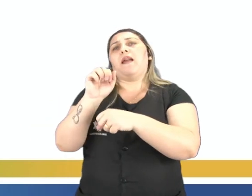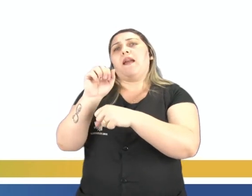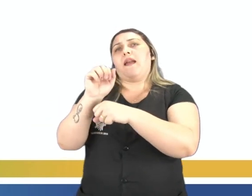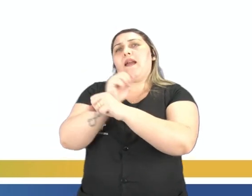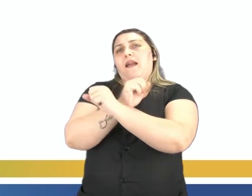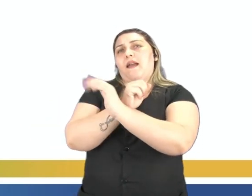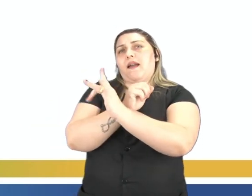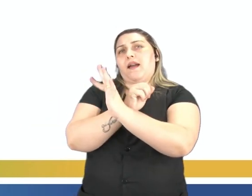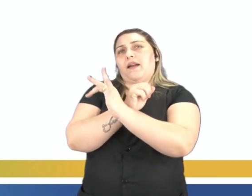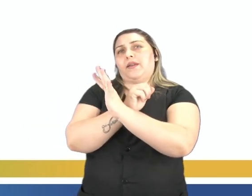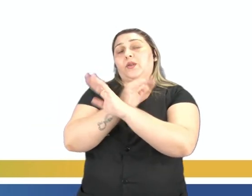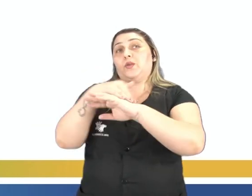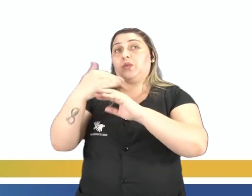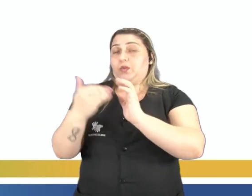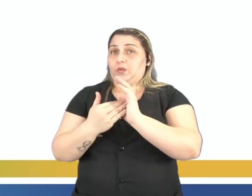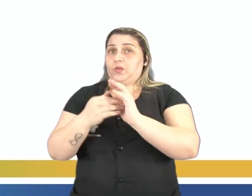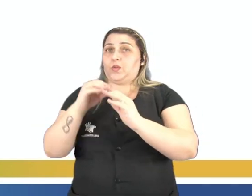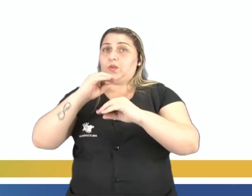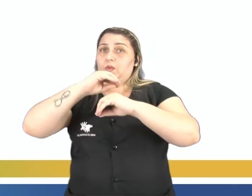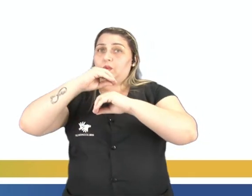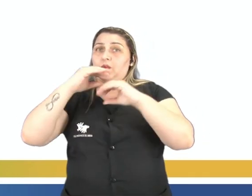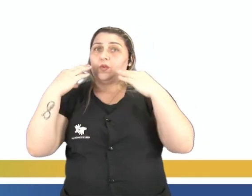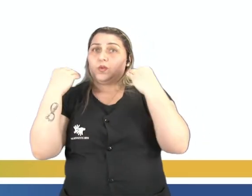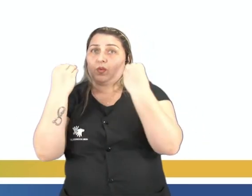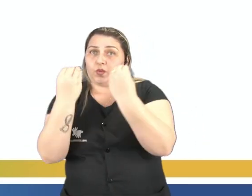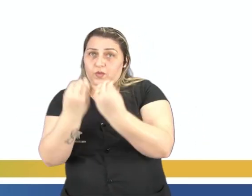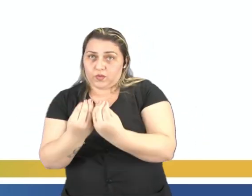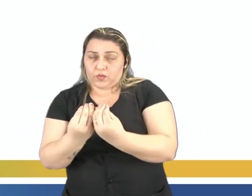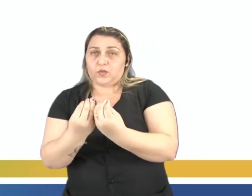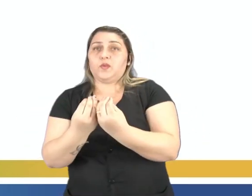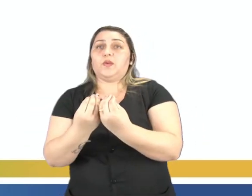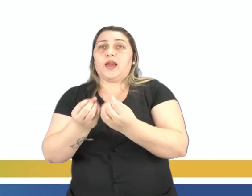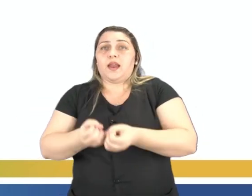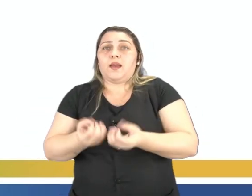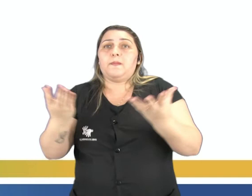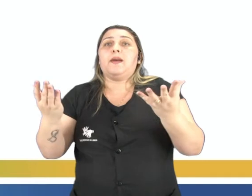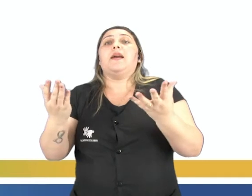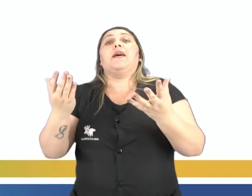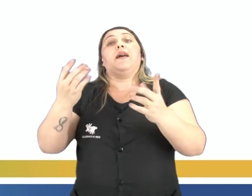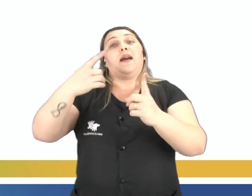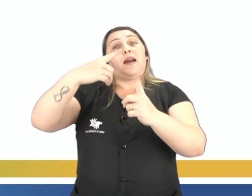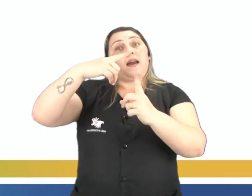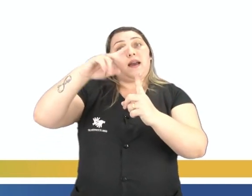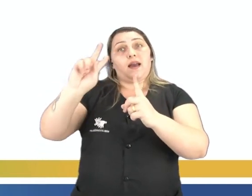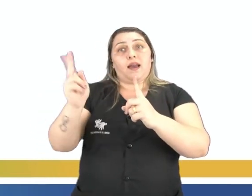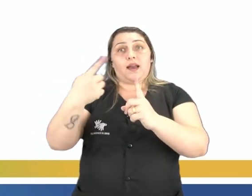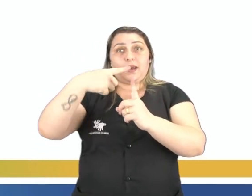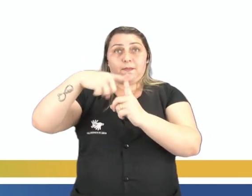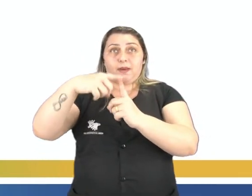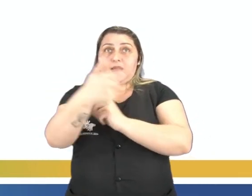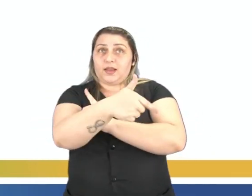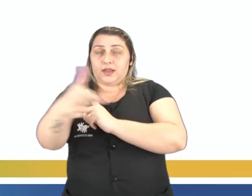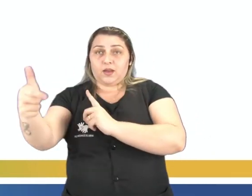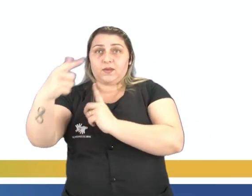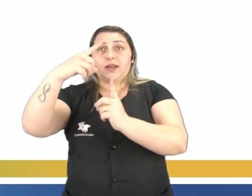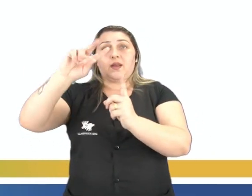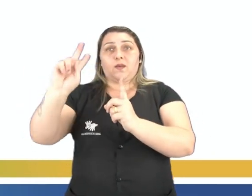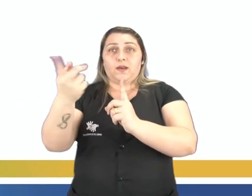Porque ácido é toda substância que em meio aquoso libera como íon H+. Aqui a gente não tem a presença